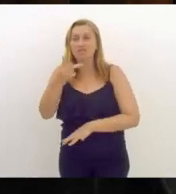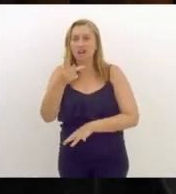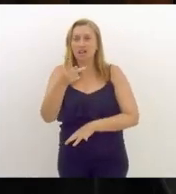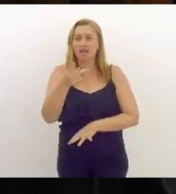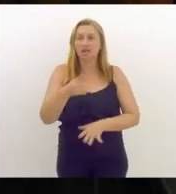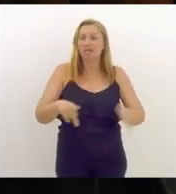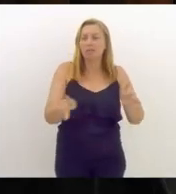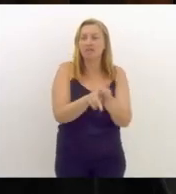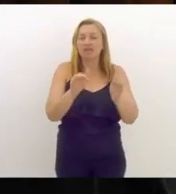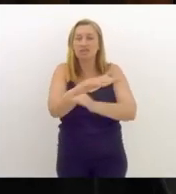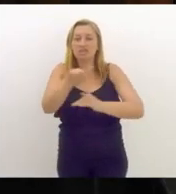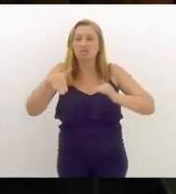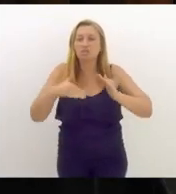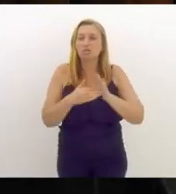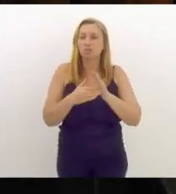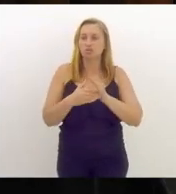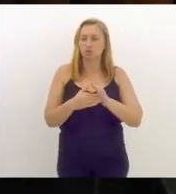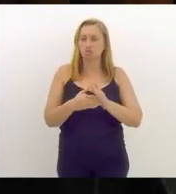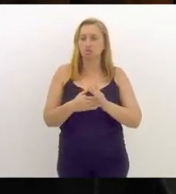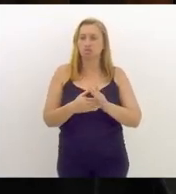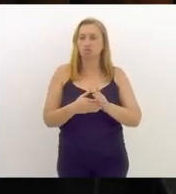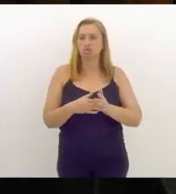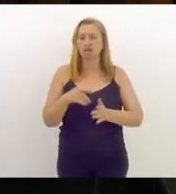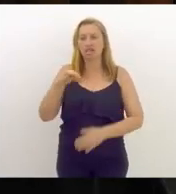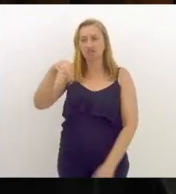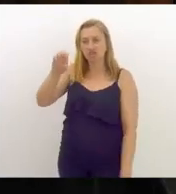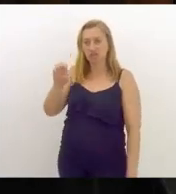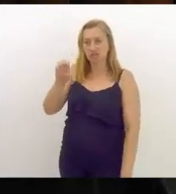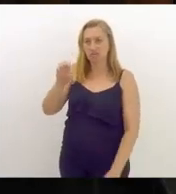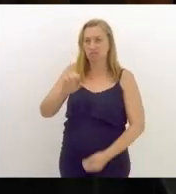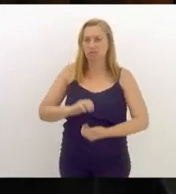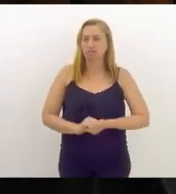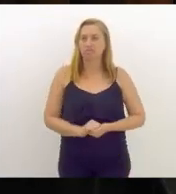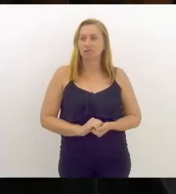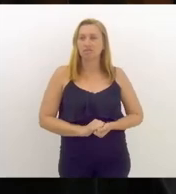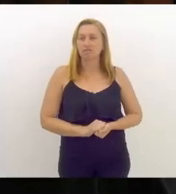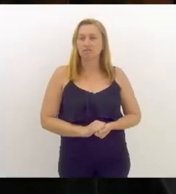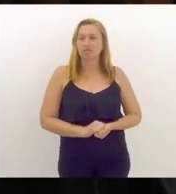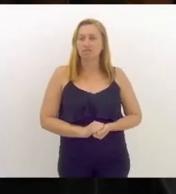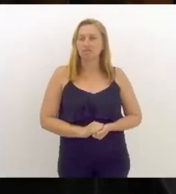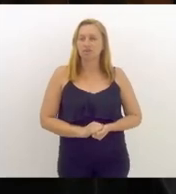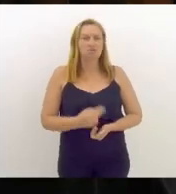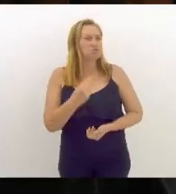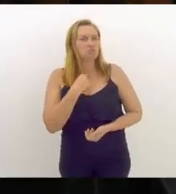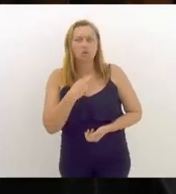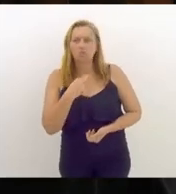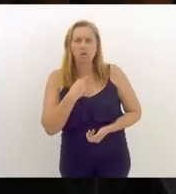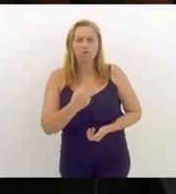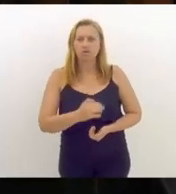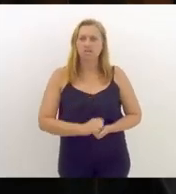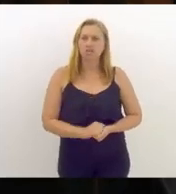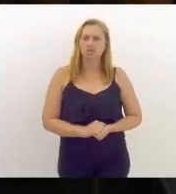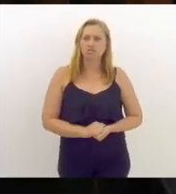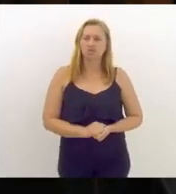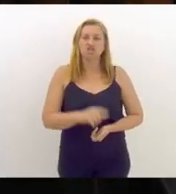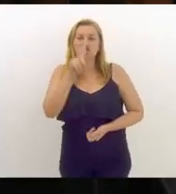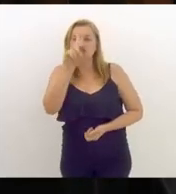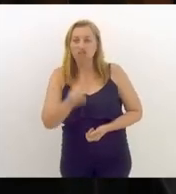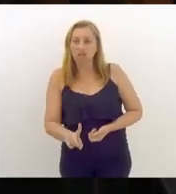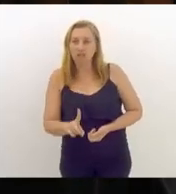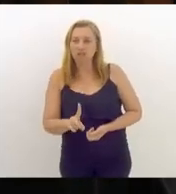seja o direito de todos Alexandre isso não pode ser direito